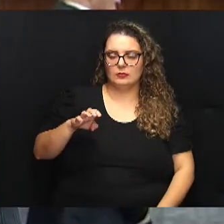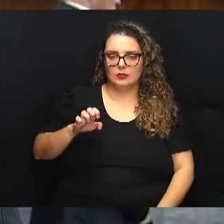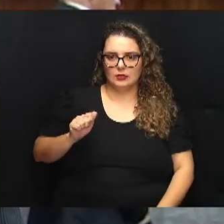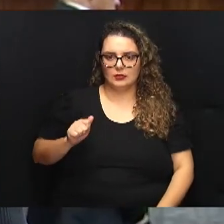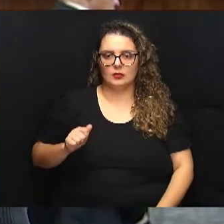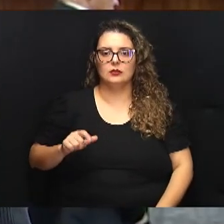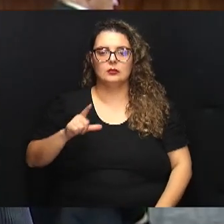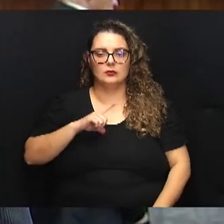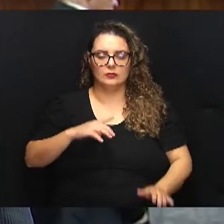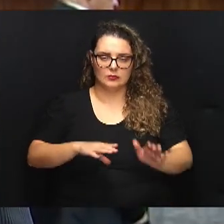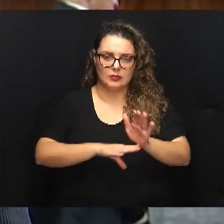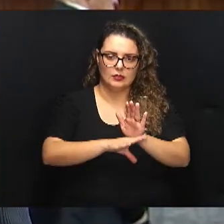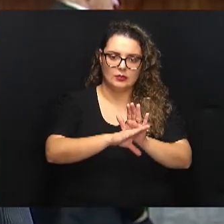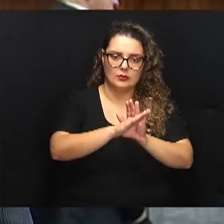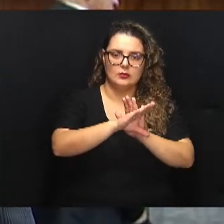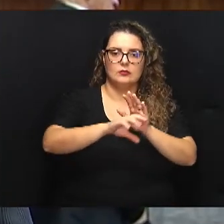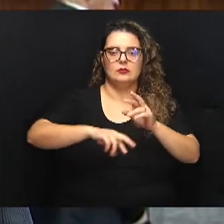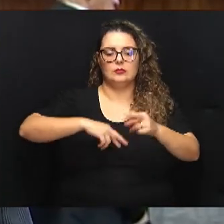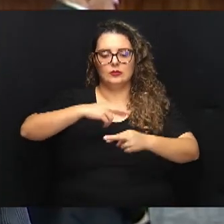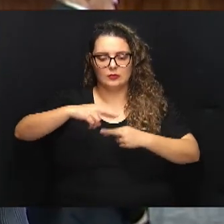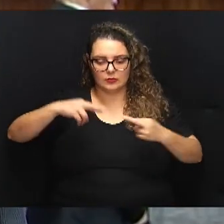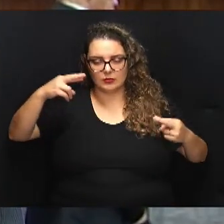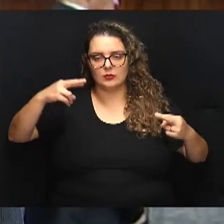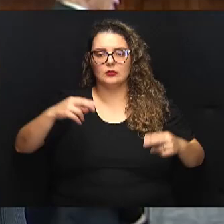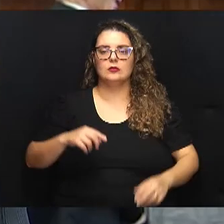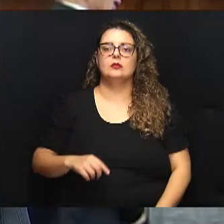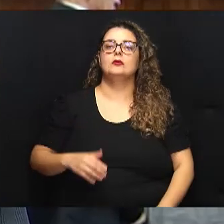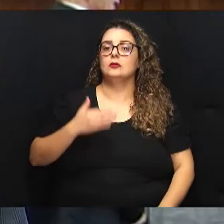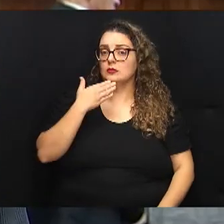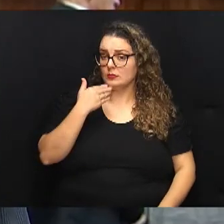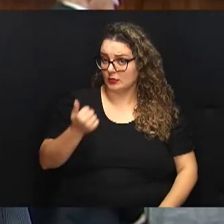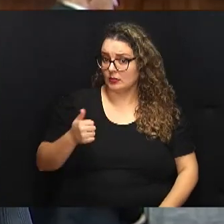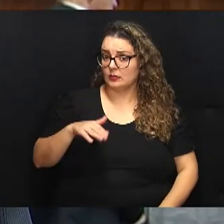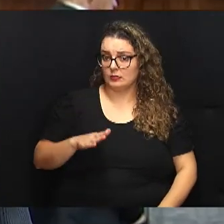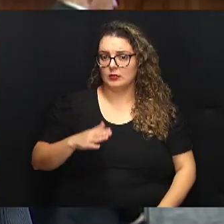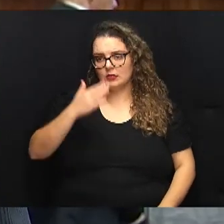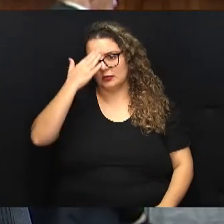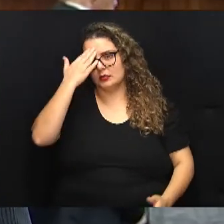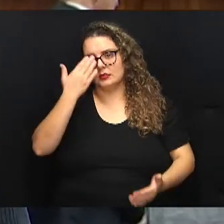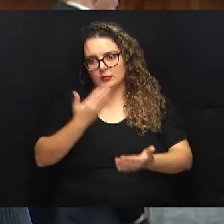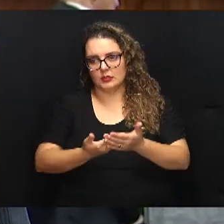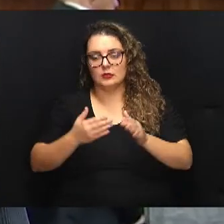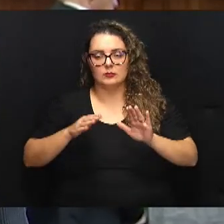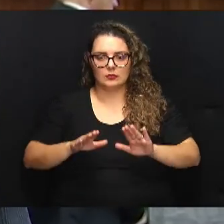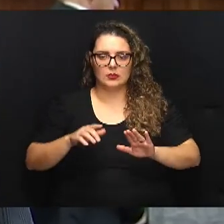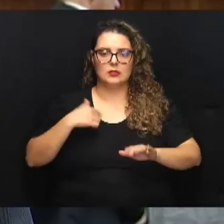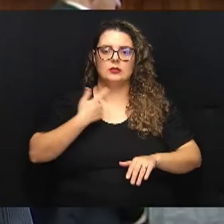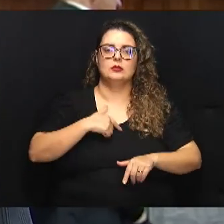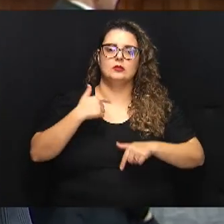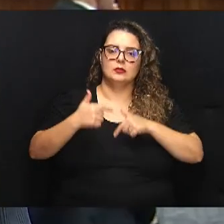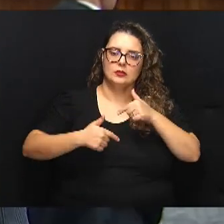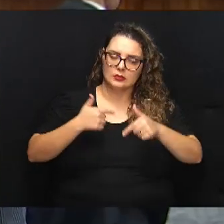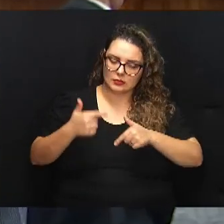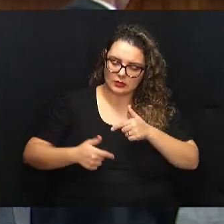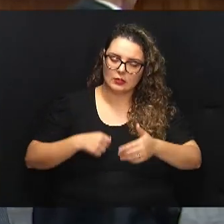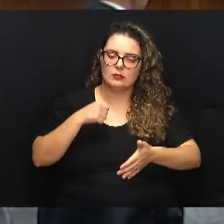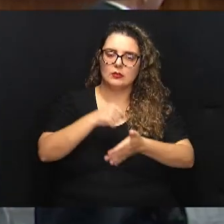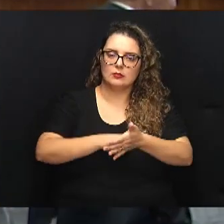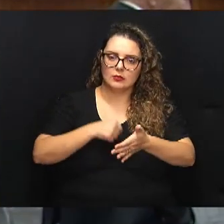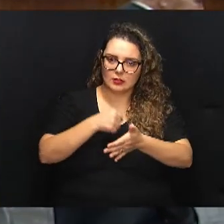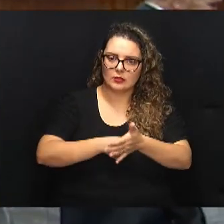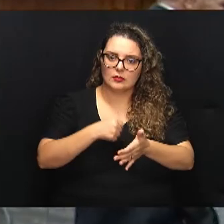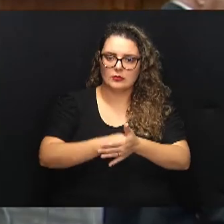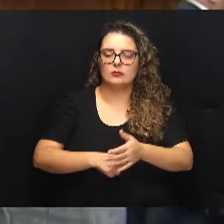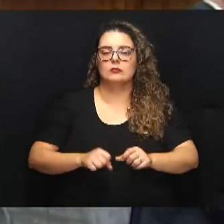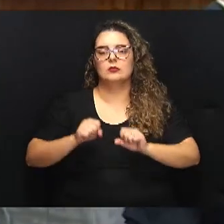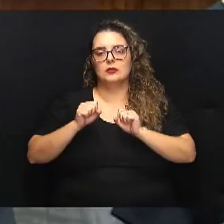evolução, a gente acredita que vai melhorar mais ainda, mas a gente tem que correr atrás das coisas para que